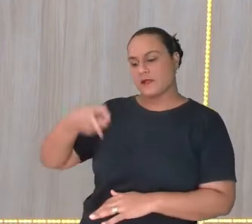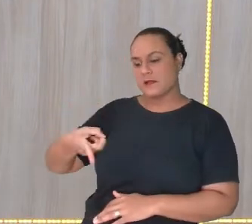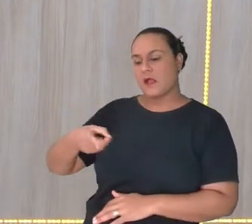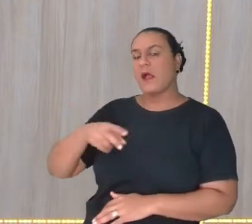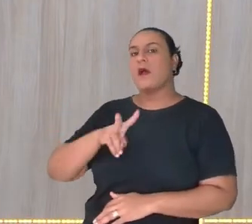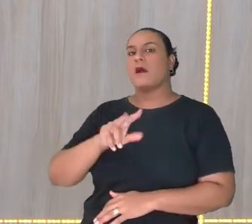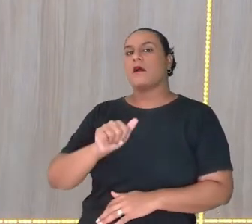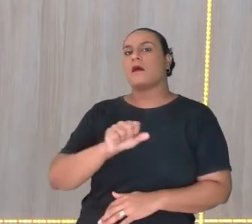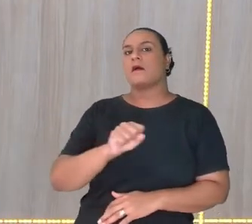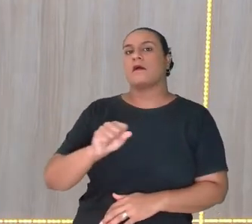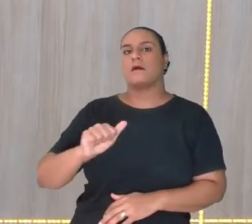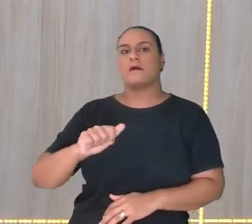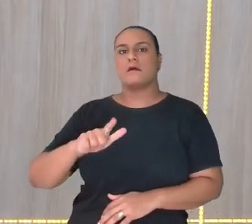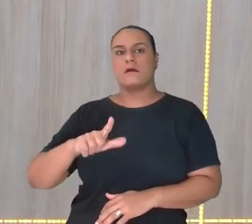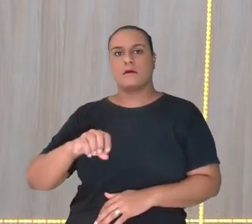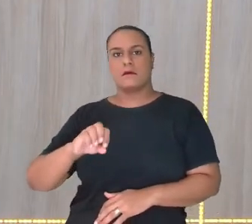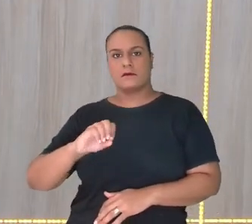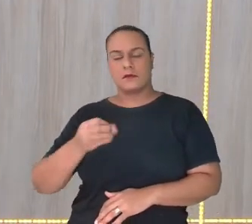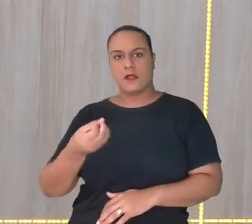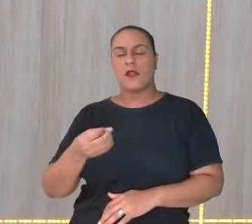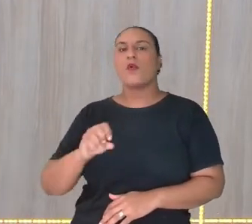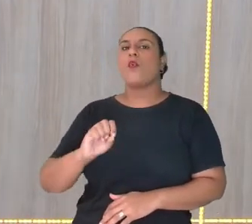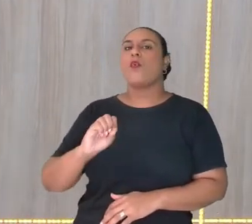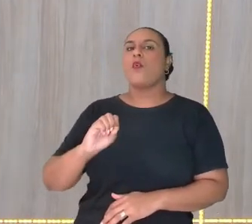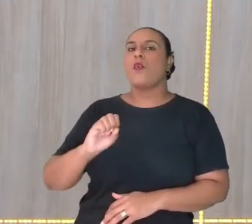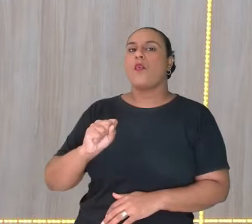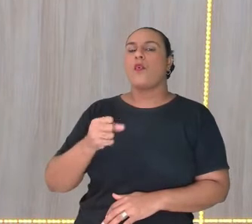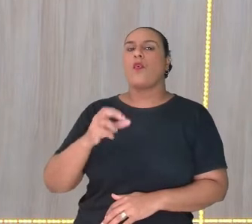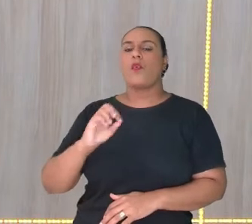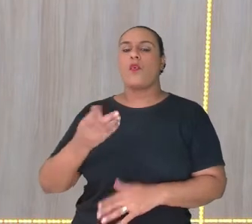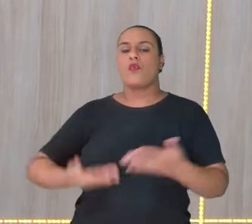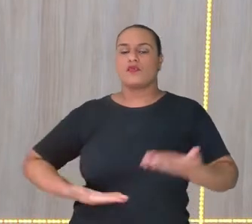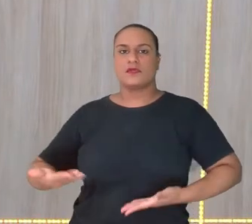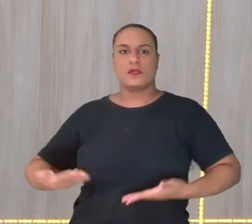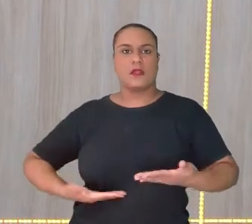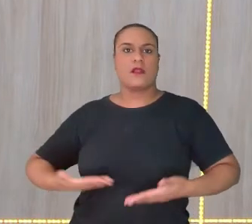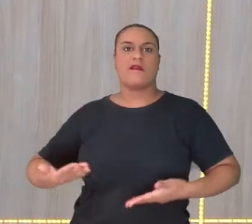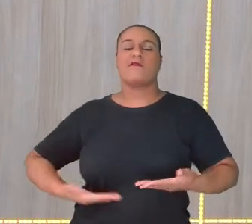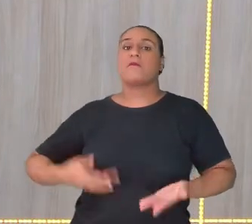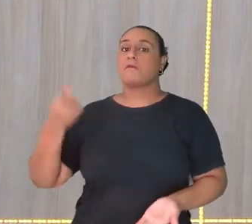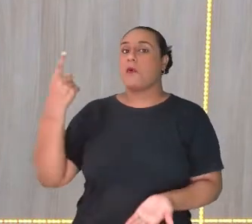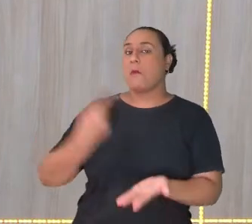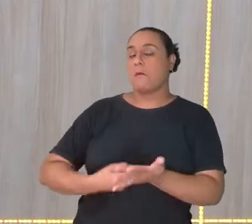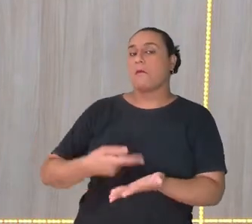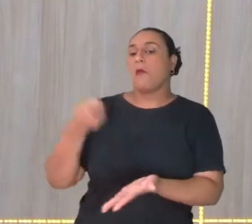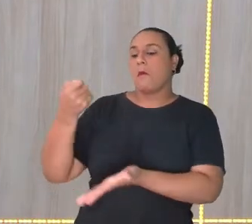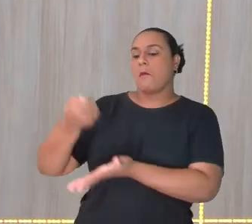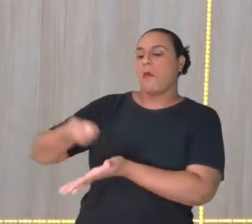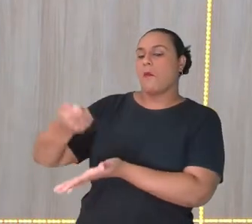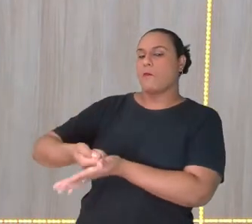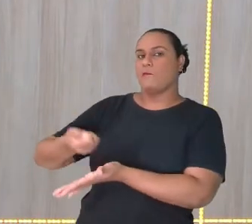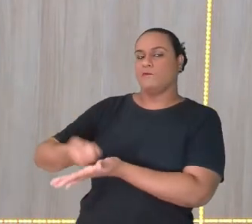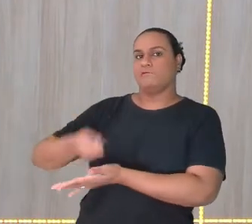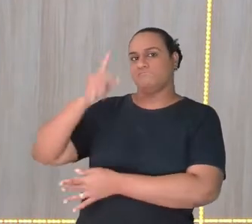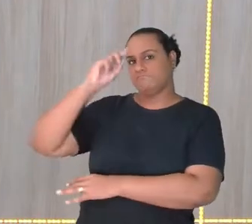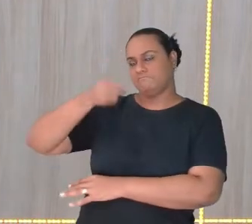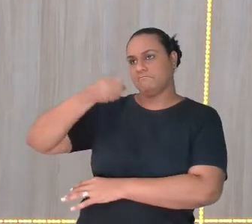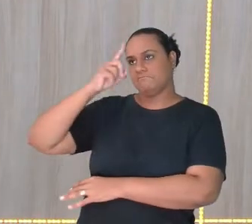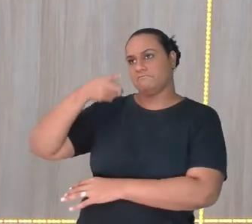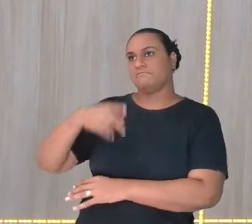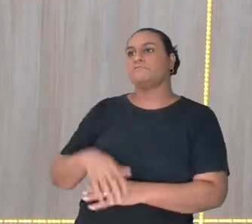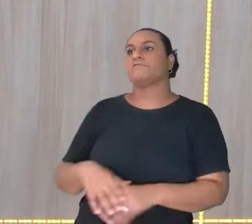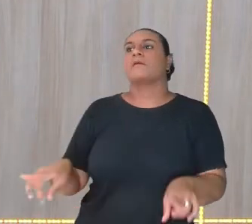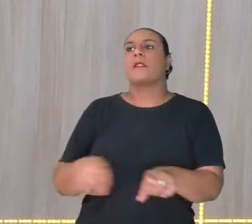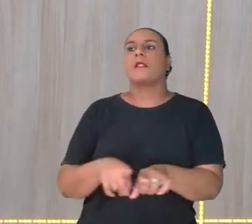seus servos, né, para cumprirem muitas obrigações, né? Então, e os senhores, né, tinham